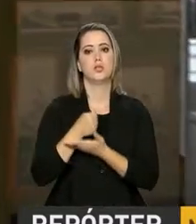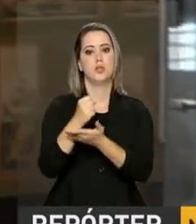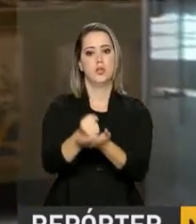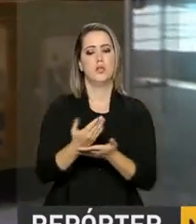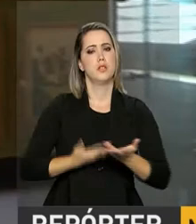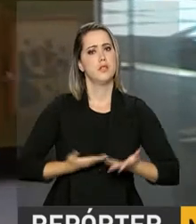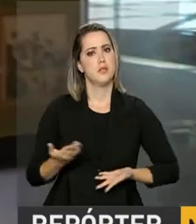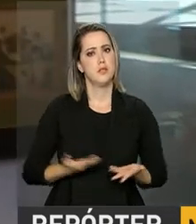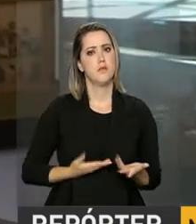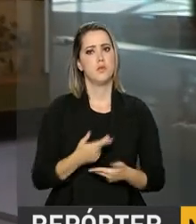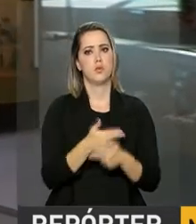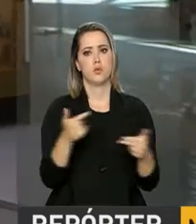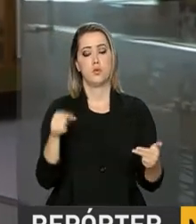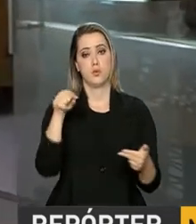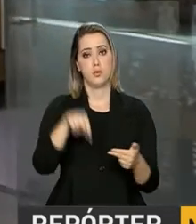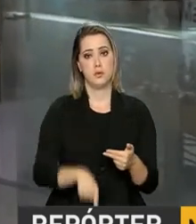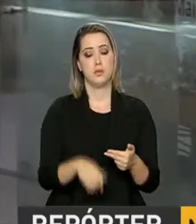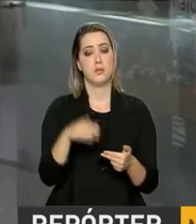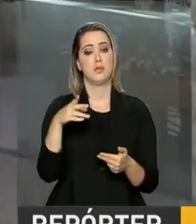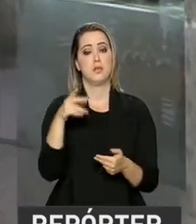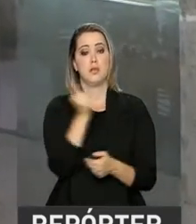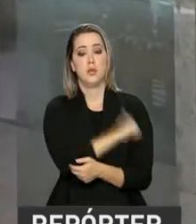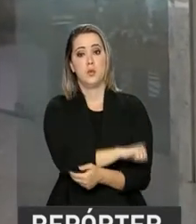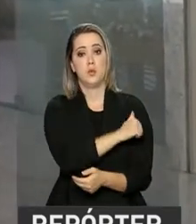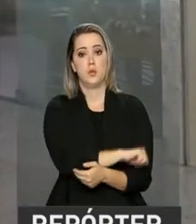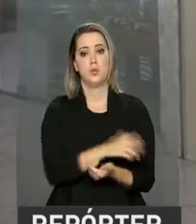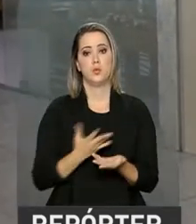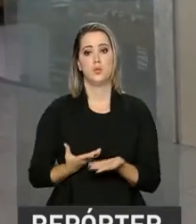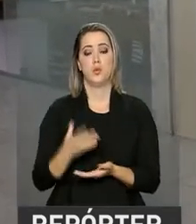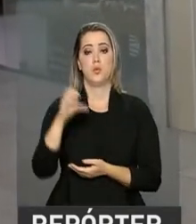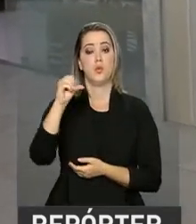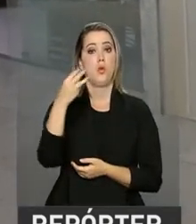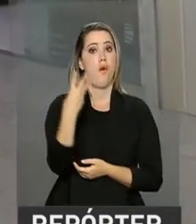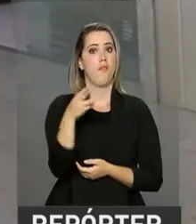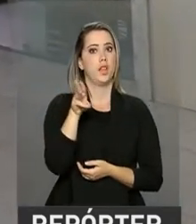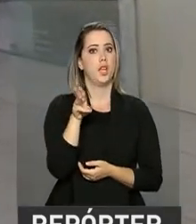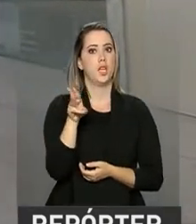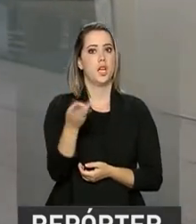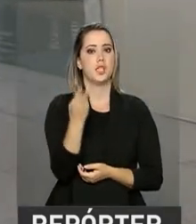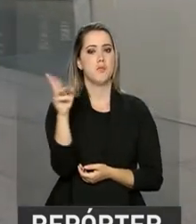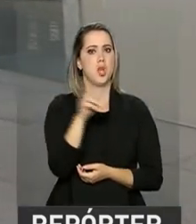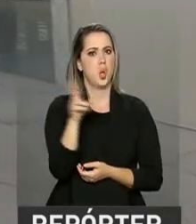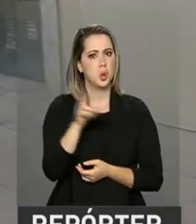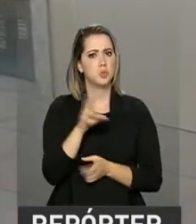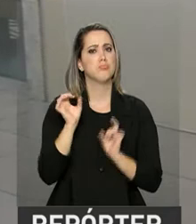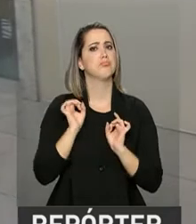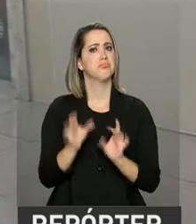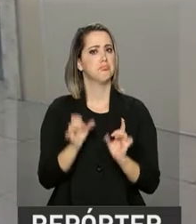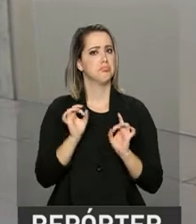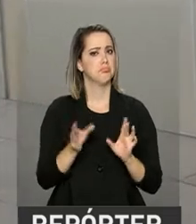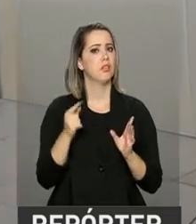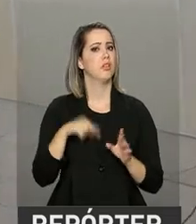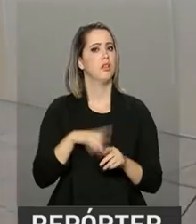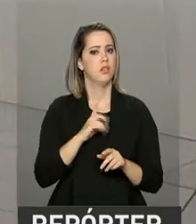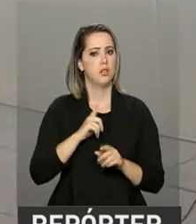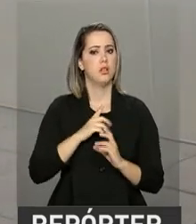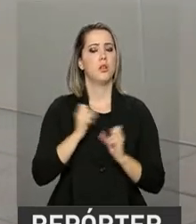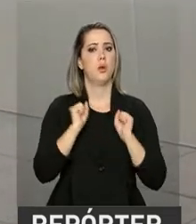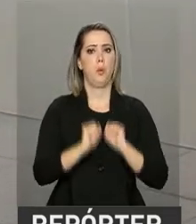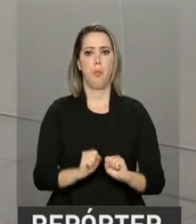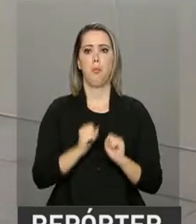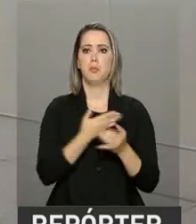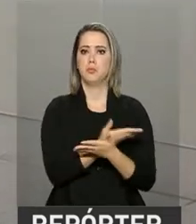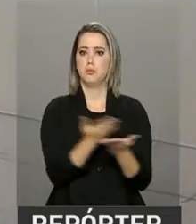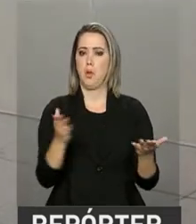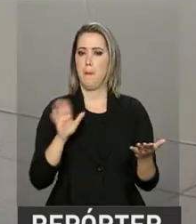serviços. Só aqui no Santos Dumont, o faturamento foi de quase R$93 milhões e ainda tem muito espaço para ser